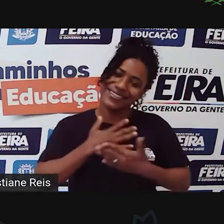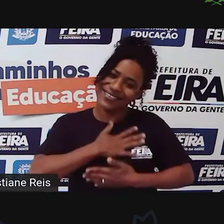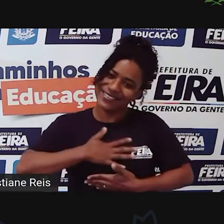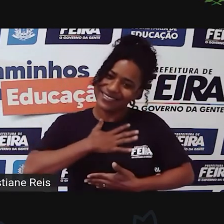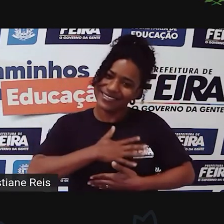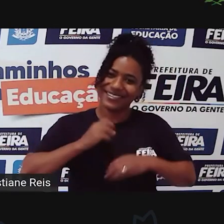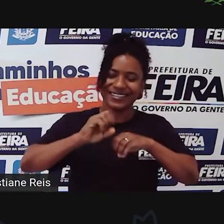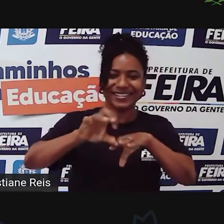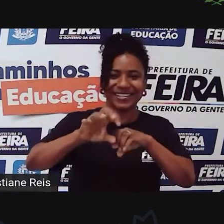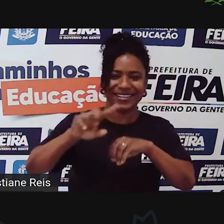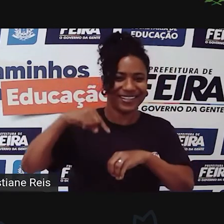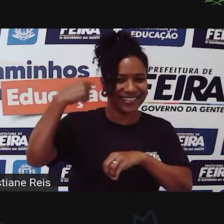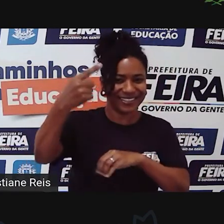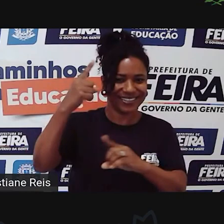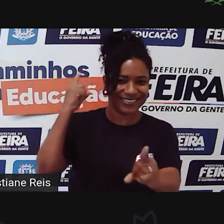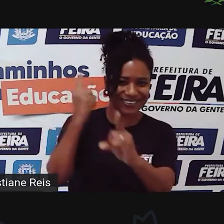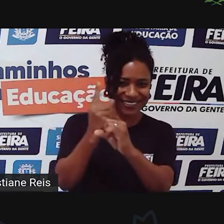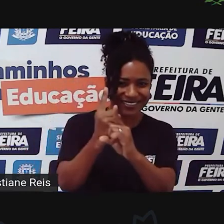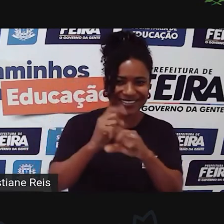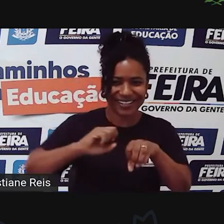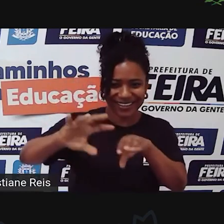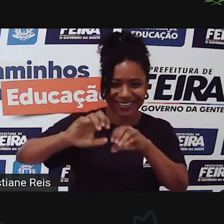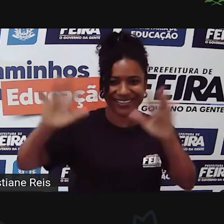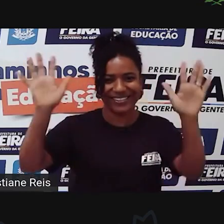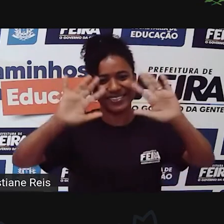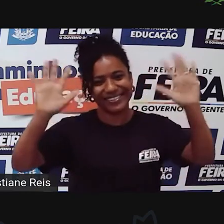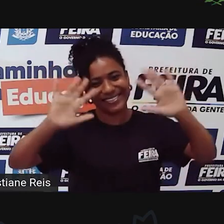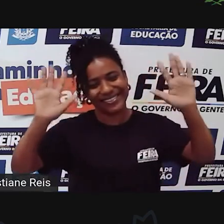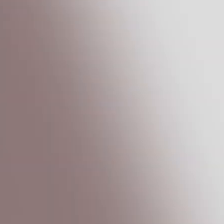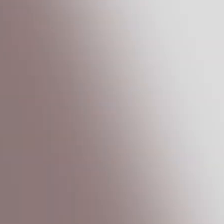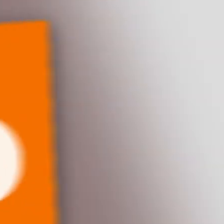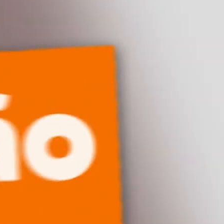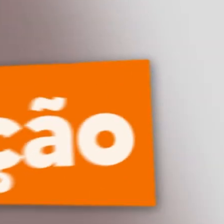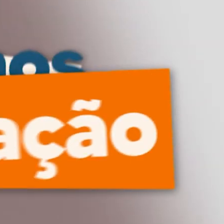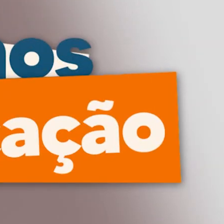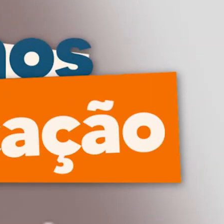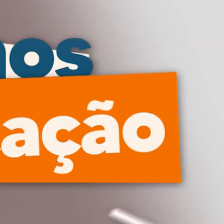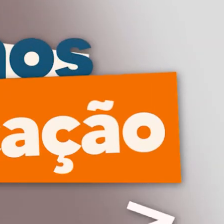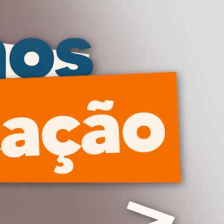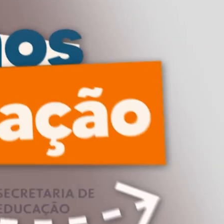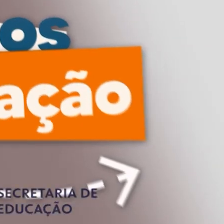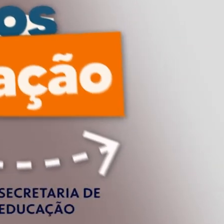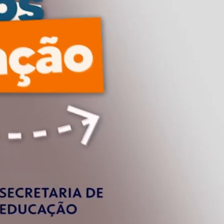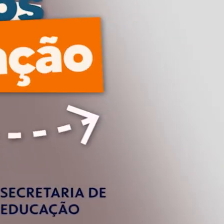aula e até a nossa próxima aula, gente. Beijão. E aí